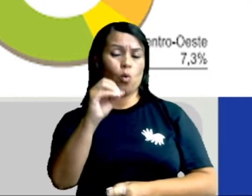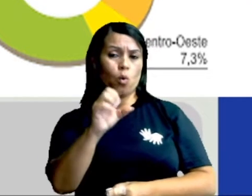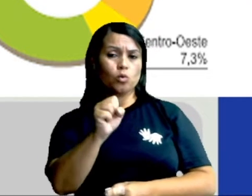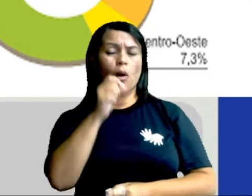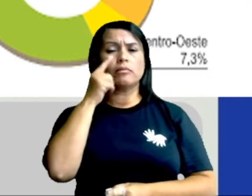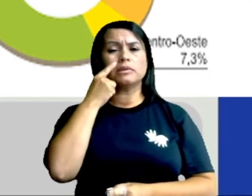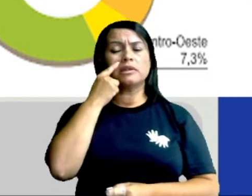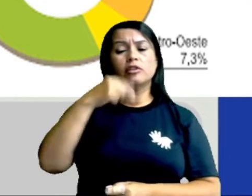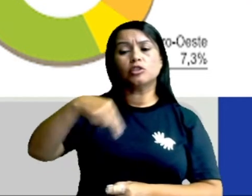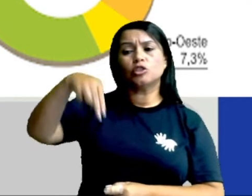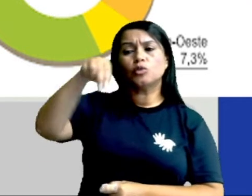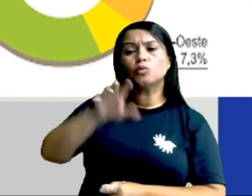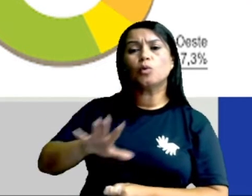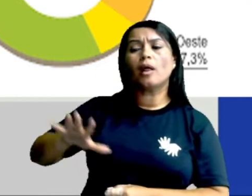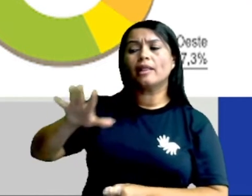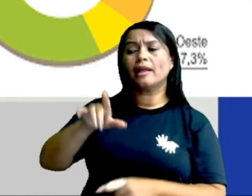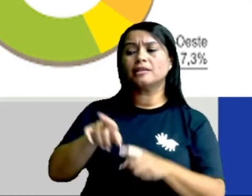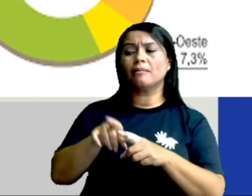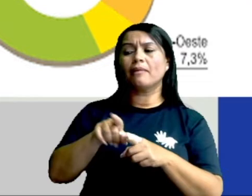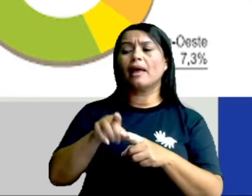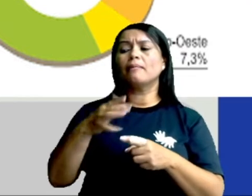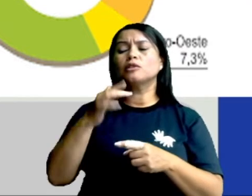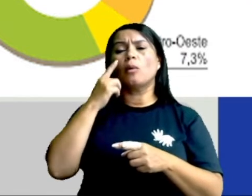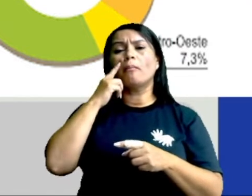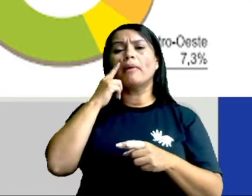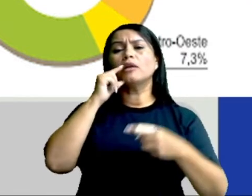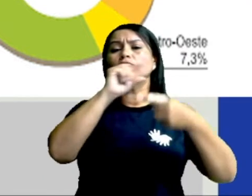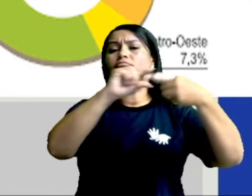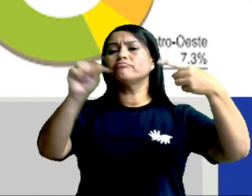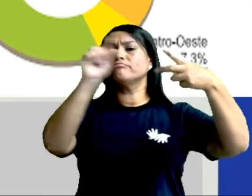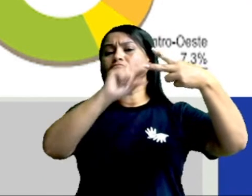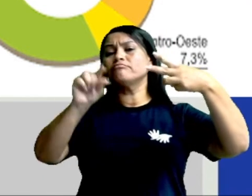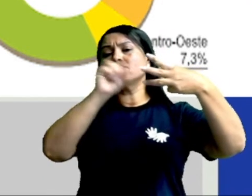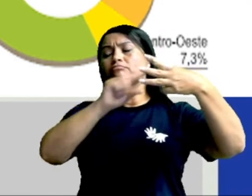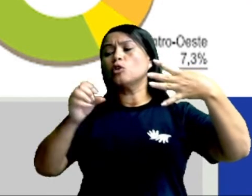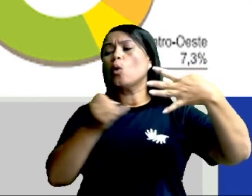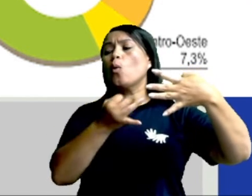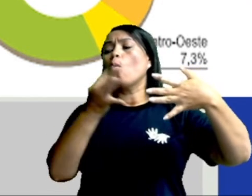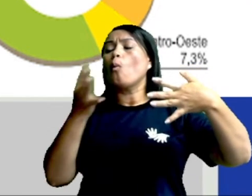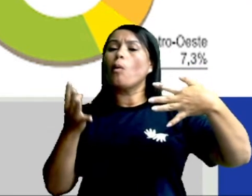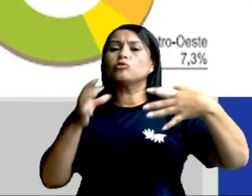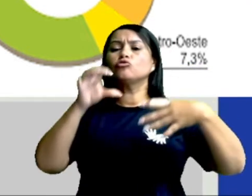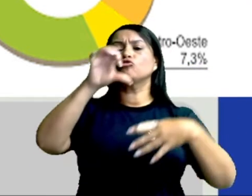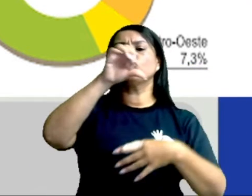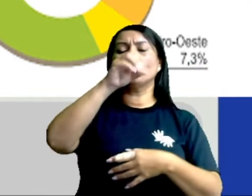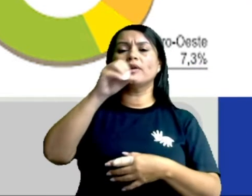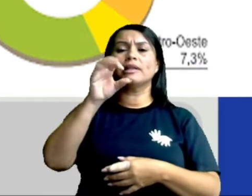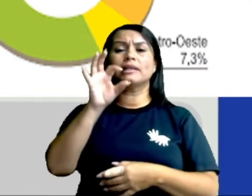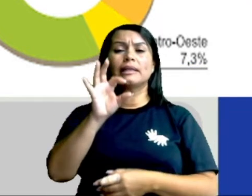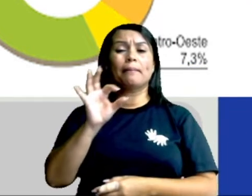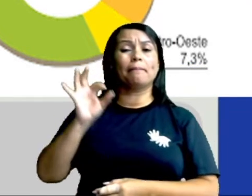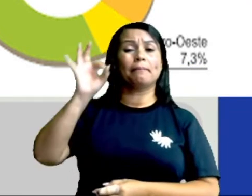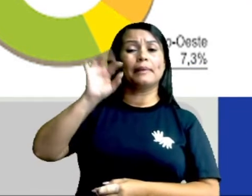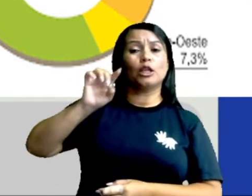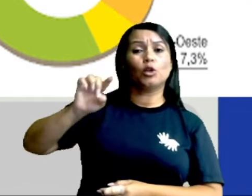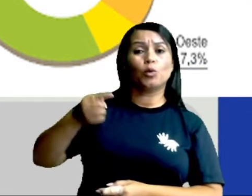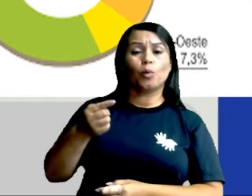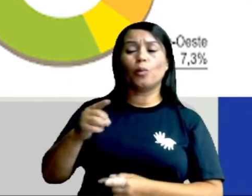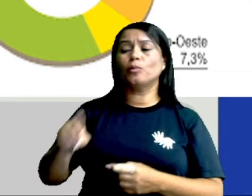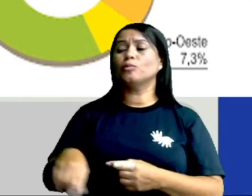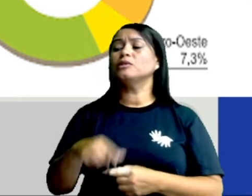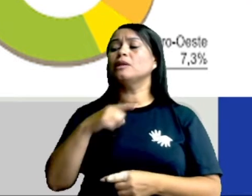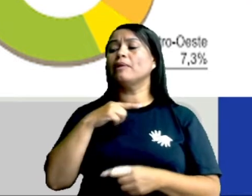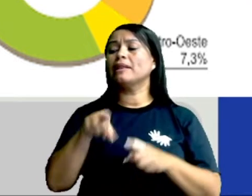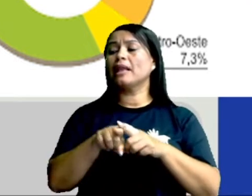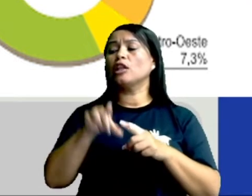com dados mais recentes de 2017, apresenta aí quase 90 milhões de habitantes, tá? E uma densidade demográfica de 94